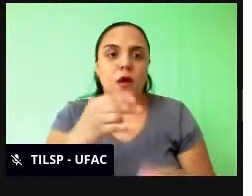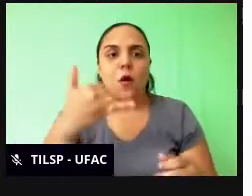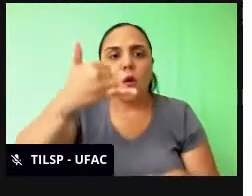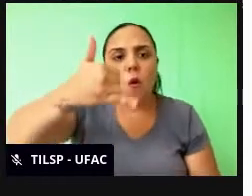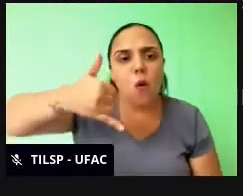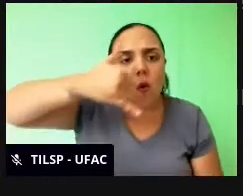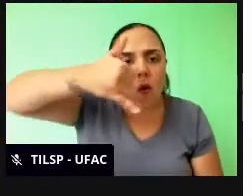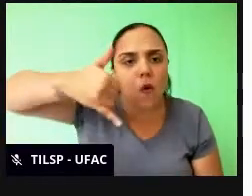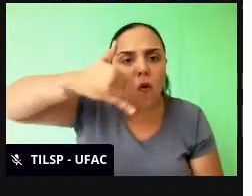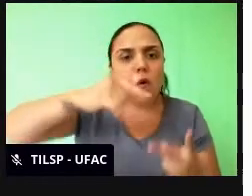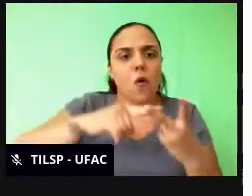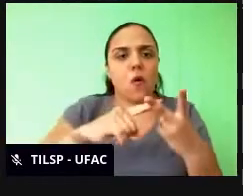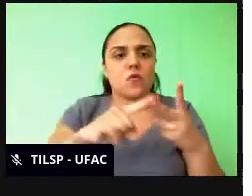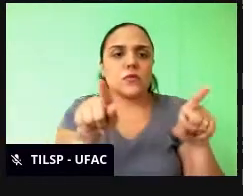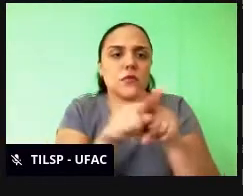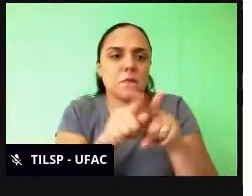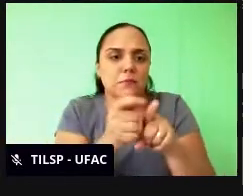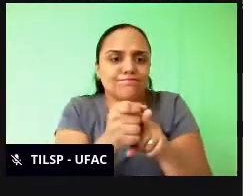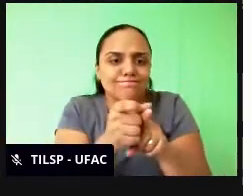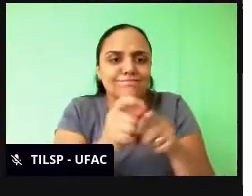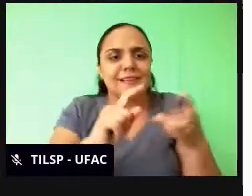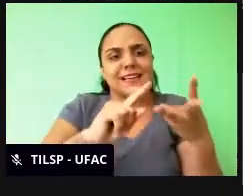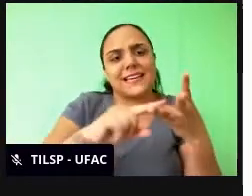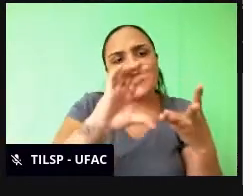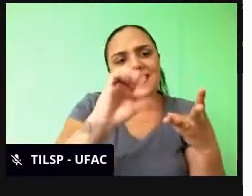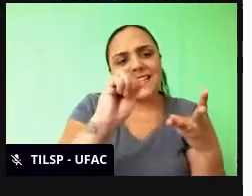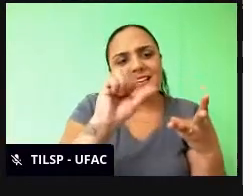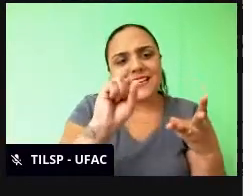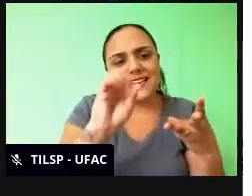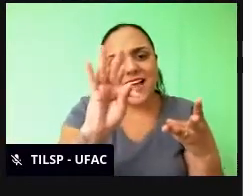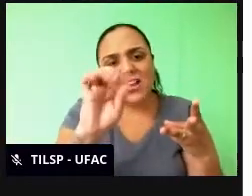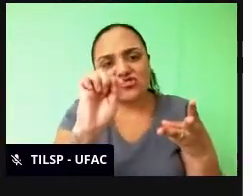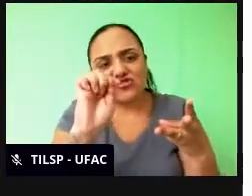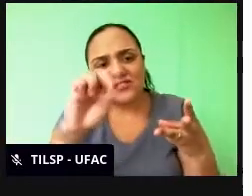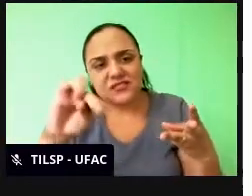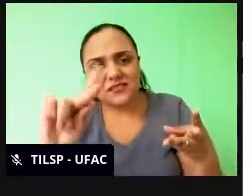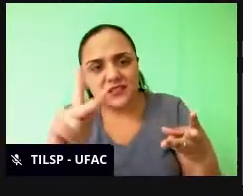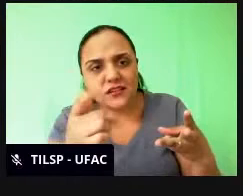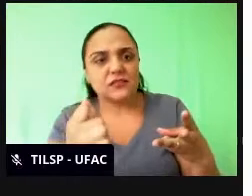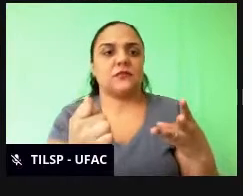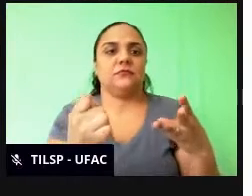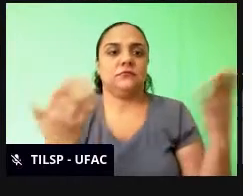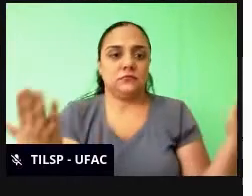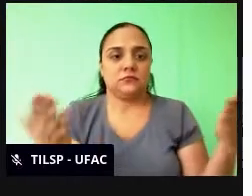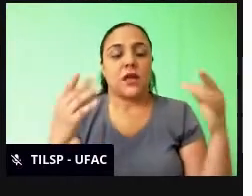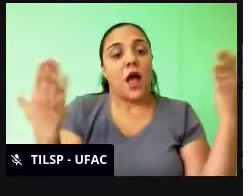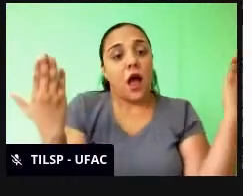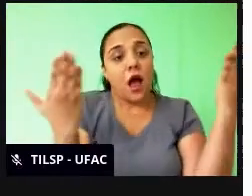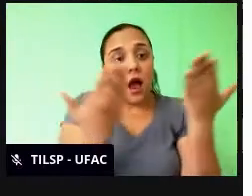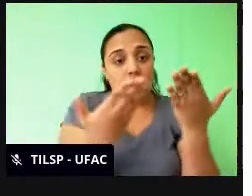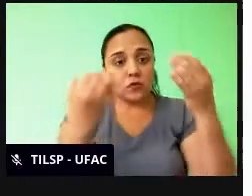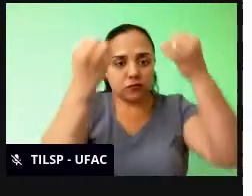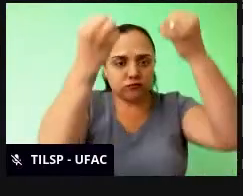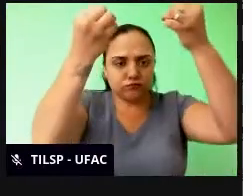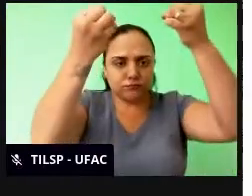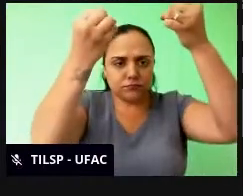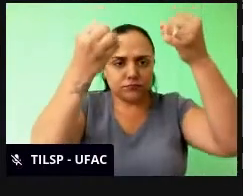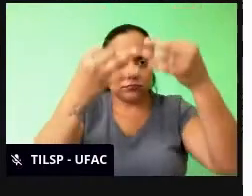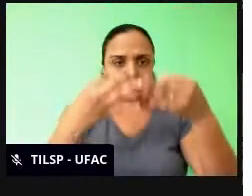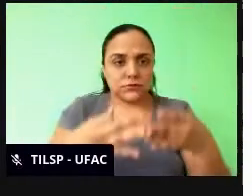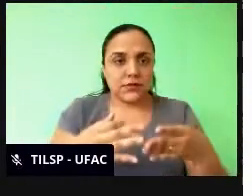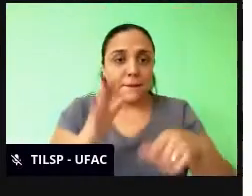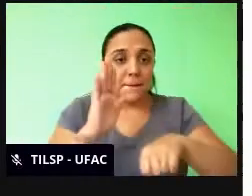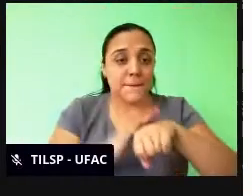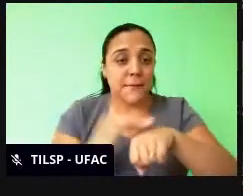e castanhas, que possuem uma densidade calórica maior. Para isso, discuto com vocês um pouco a